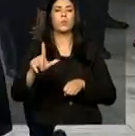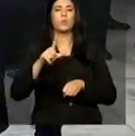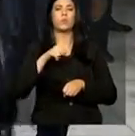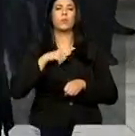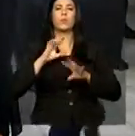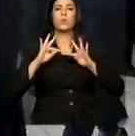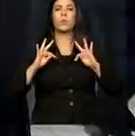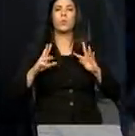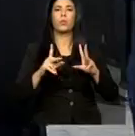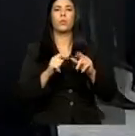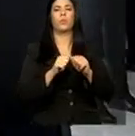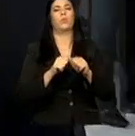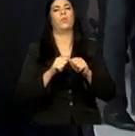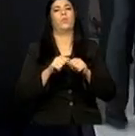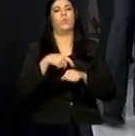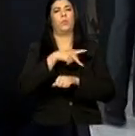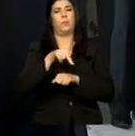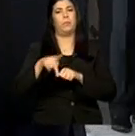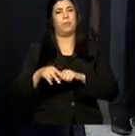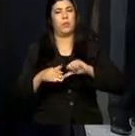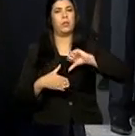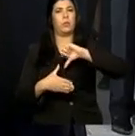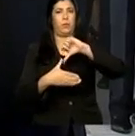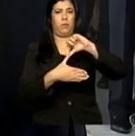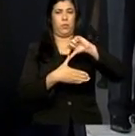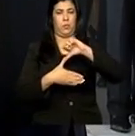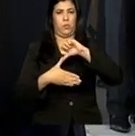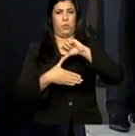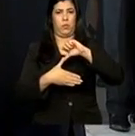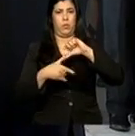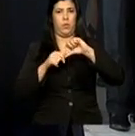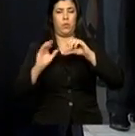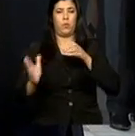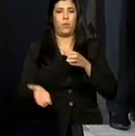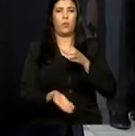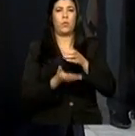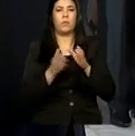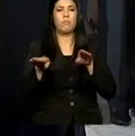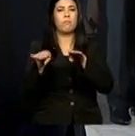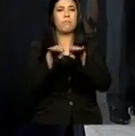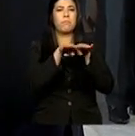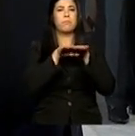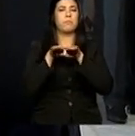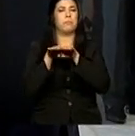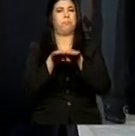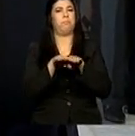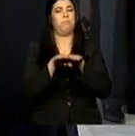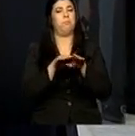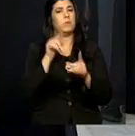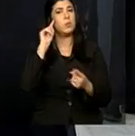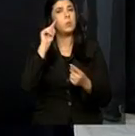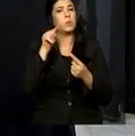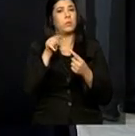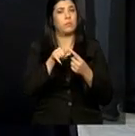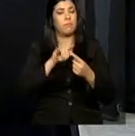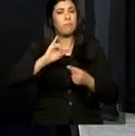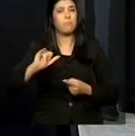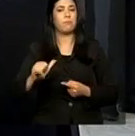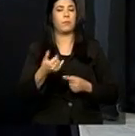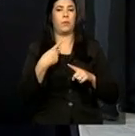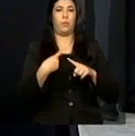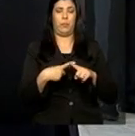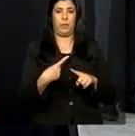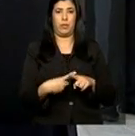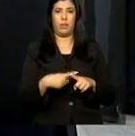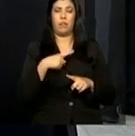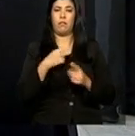os países da América do Sul colocados em uma mesma instância multilateral. Isso é uma grande vantagem. Por quê?